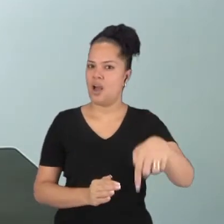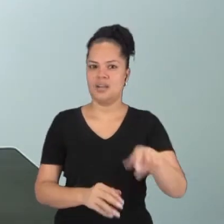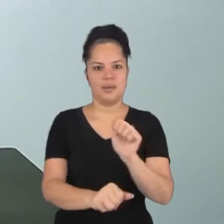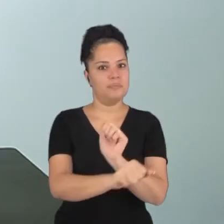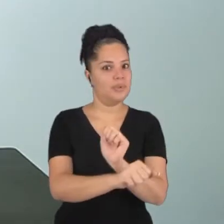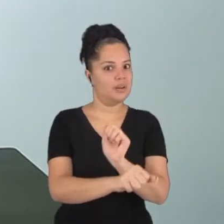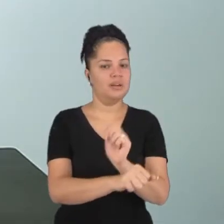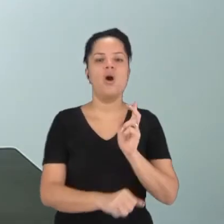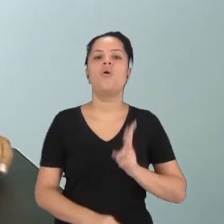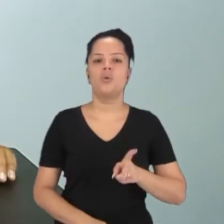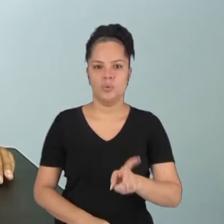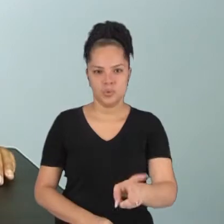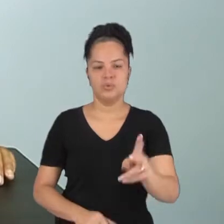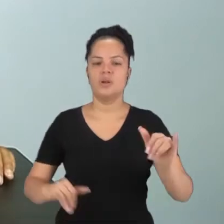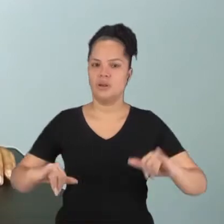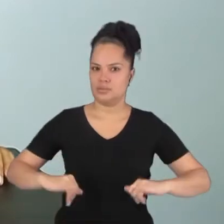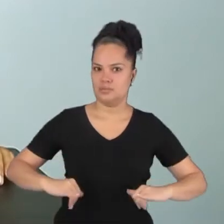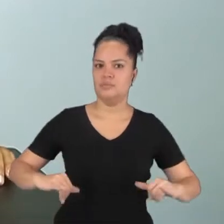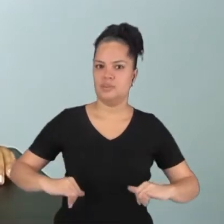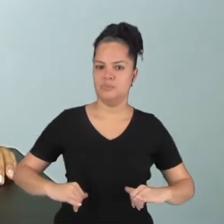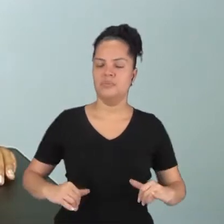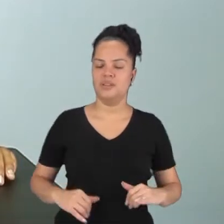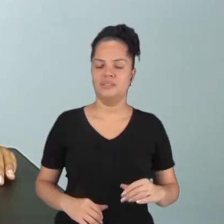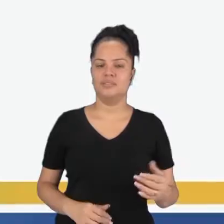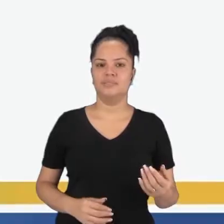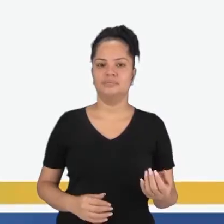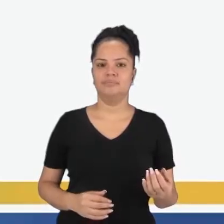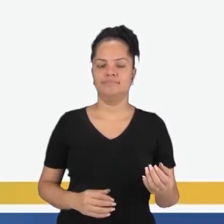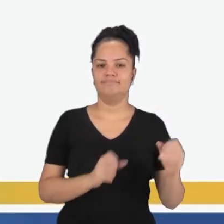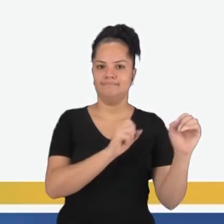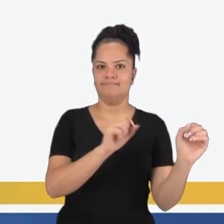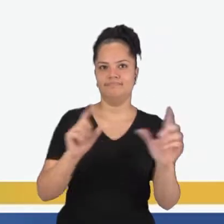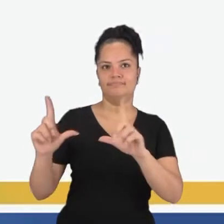bom? Então vamos lá, acompanha aí comigo na telinha